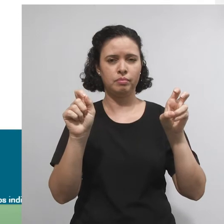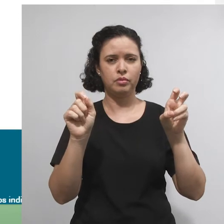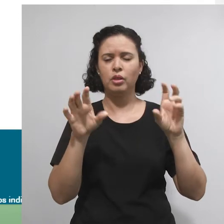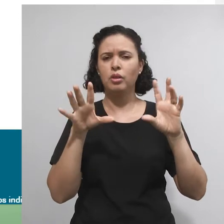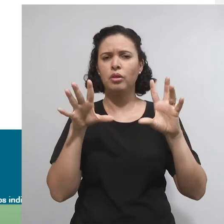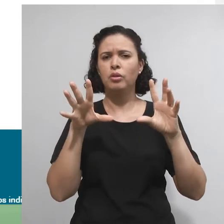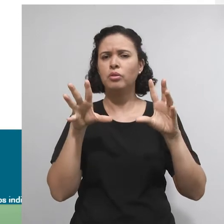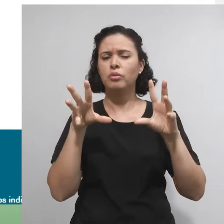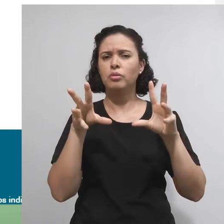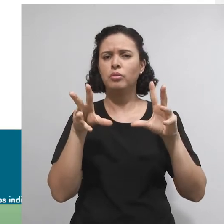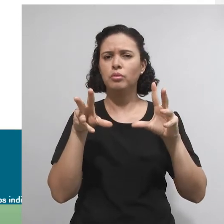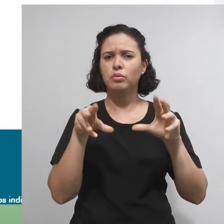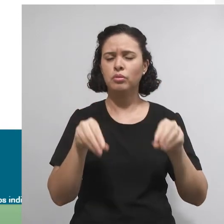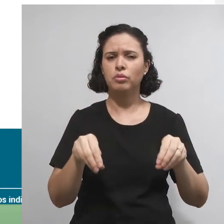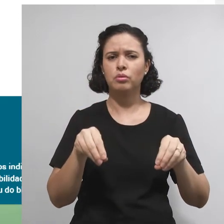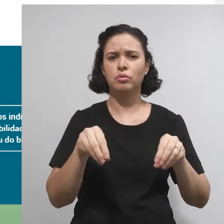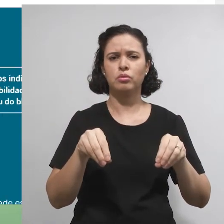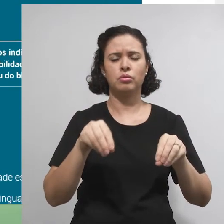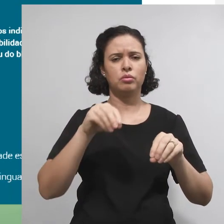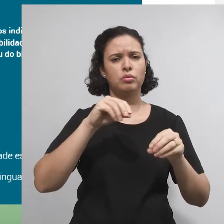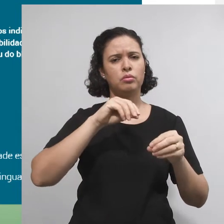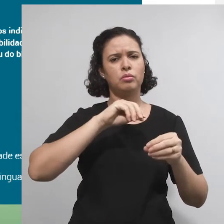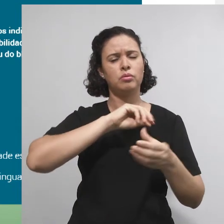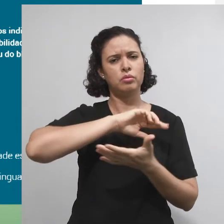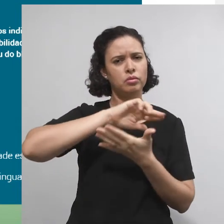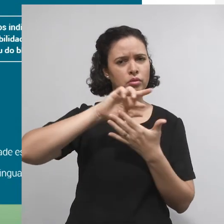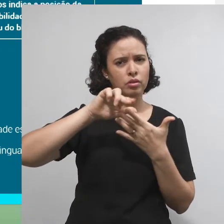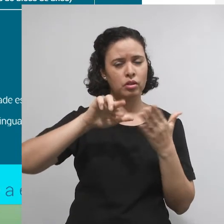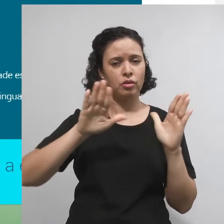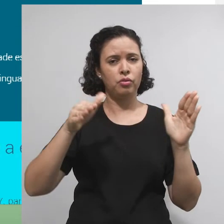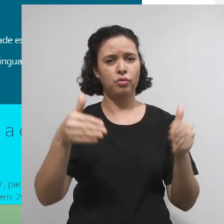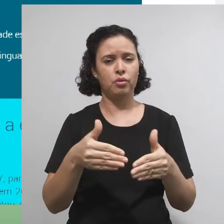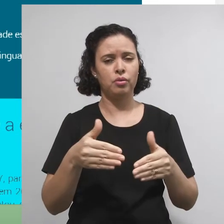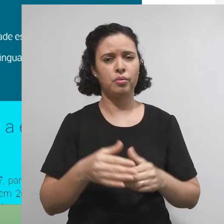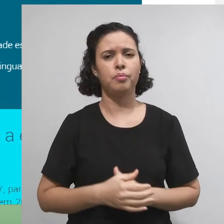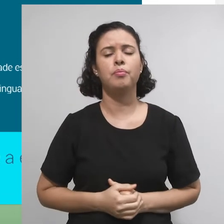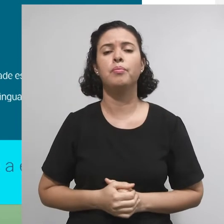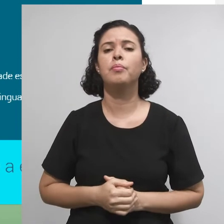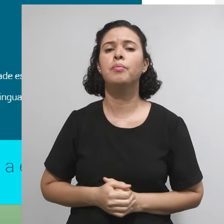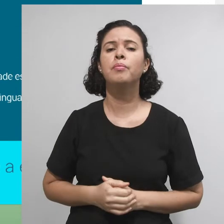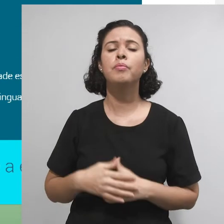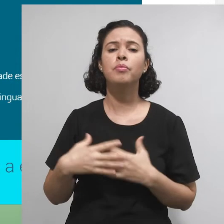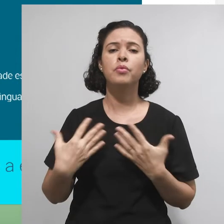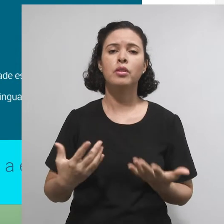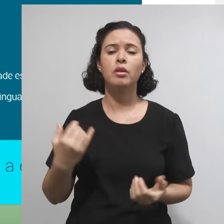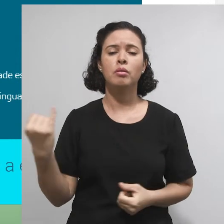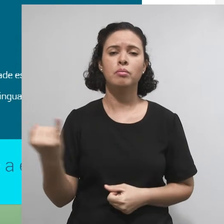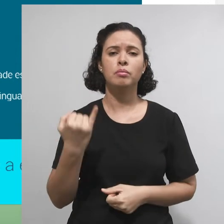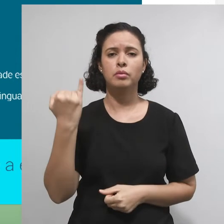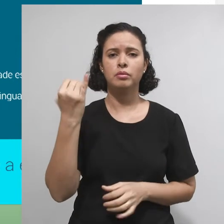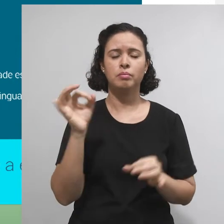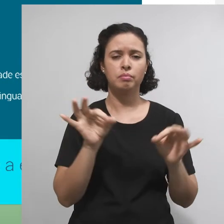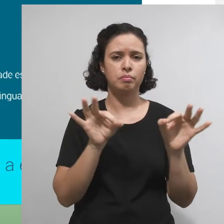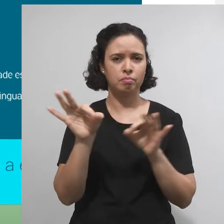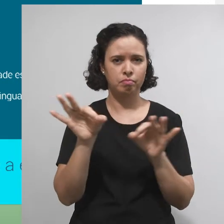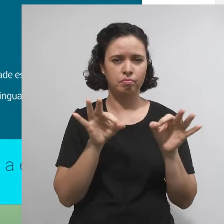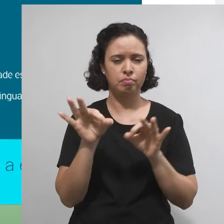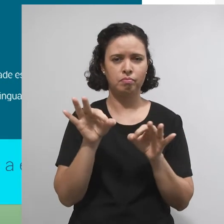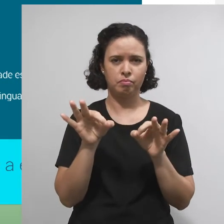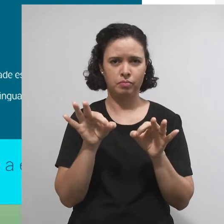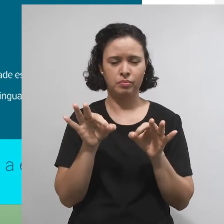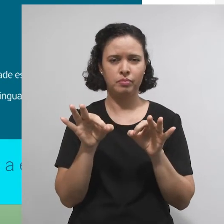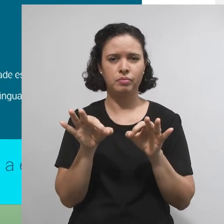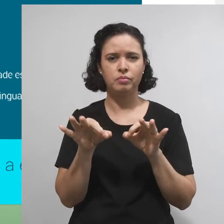em torno dos diferentes eixos. Depois você tem, isso aqui é fundamental para você conhecer como ela se organiza,